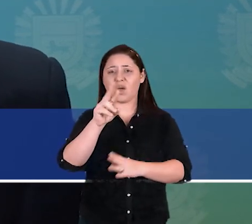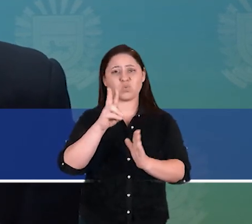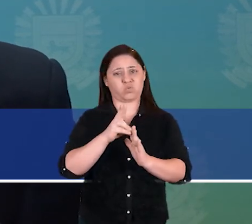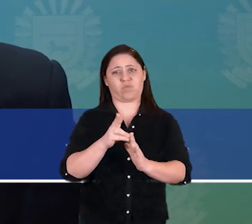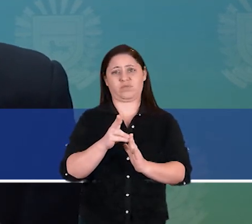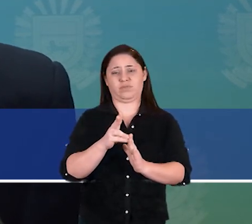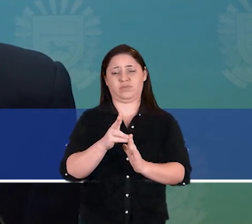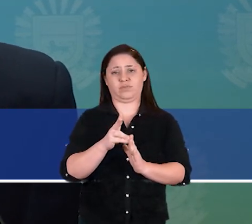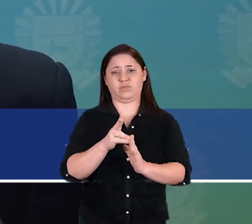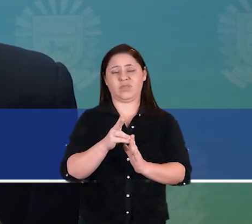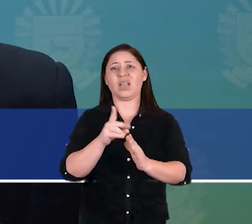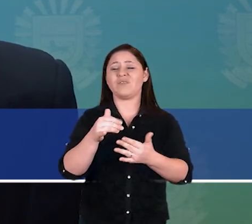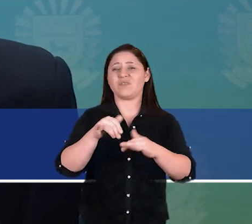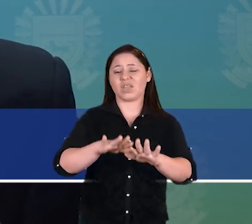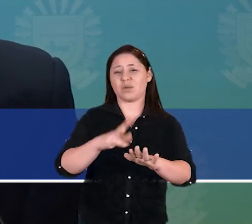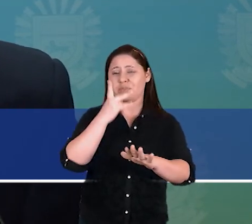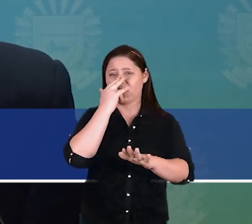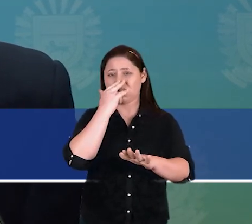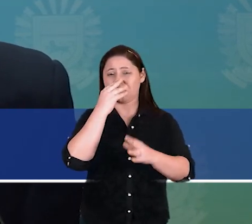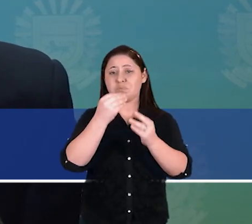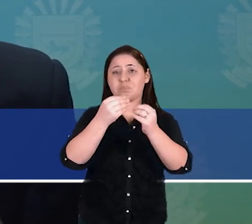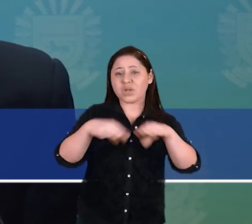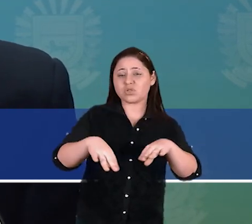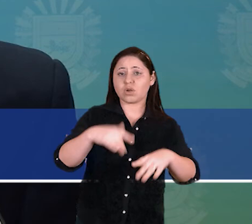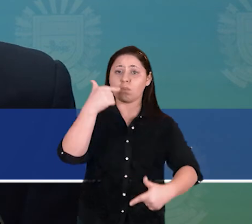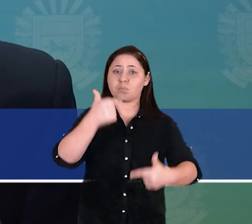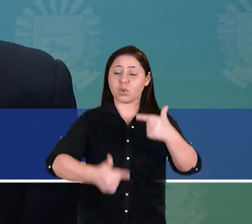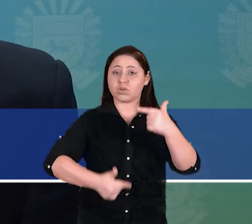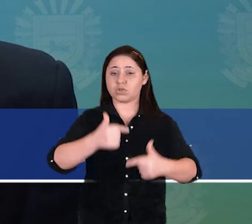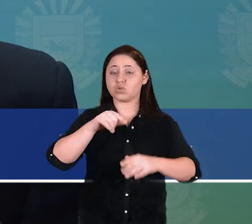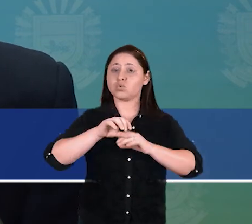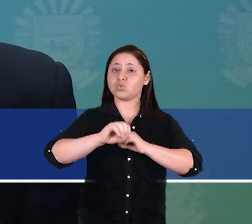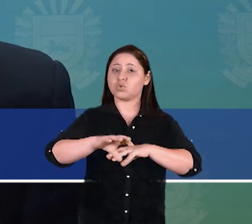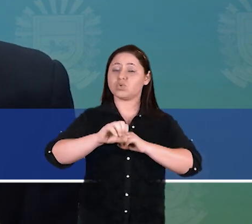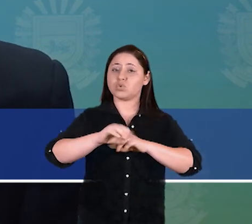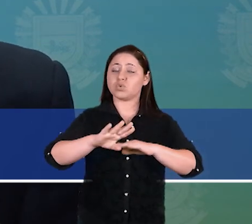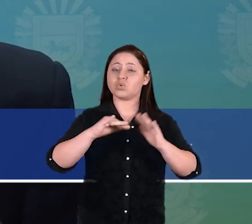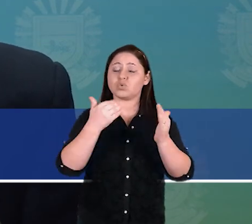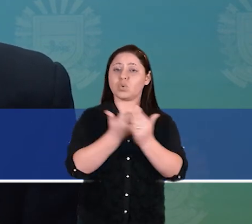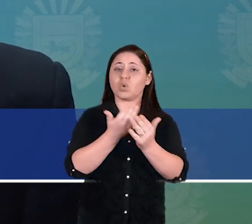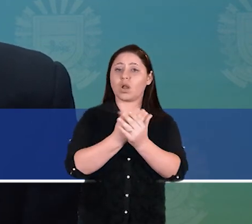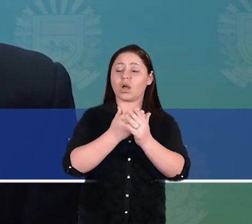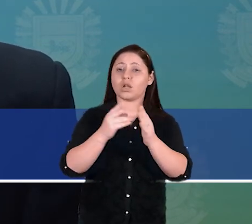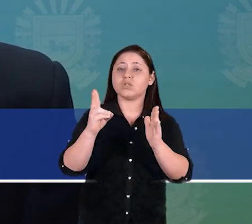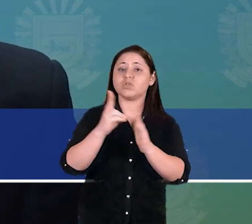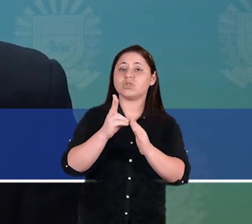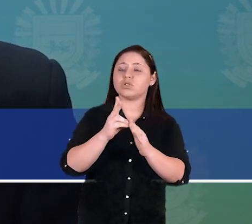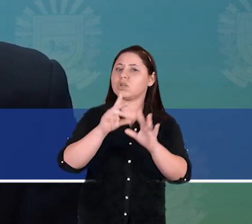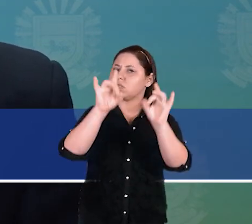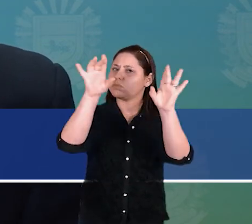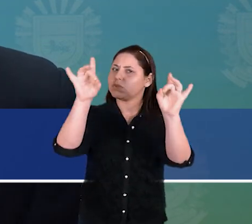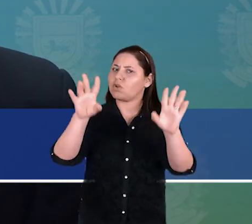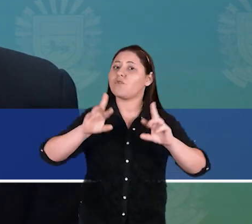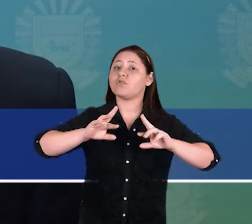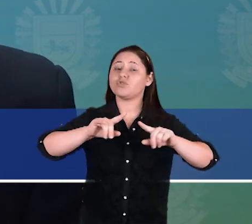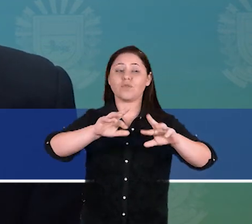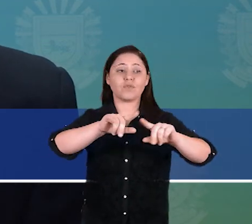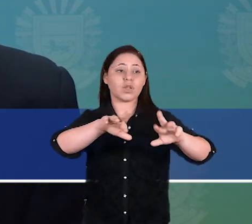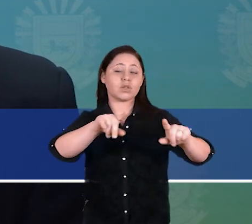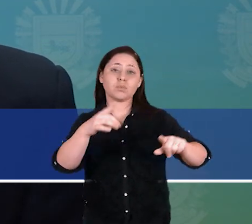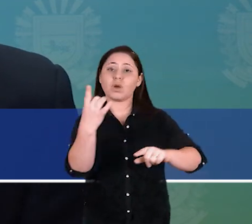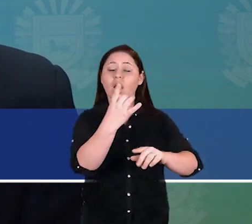não indígenas apenas, né? E aí vai ficar comprometida a política de uma educação escolar indígena